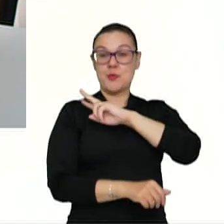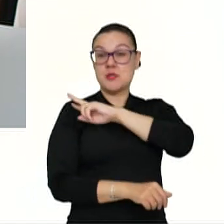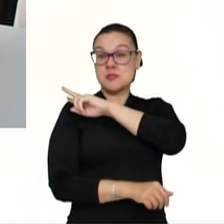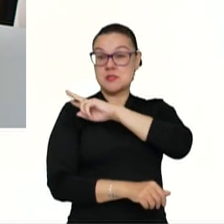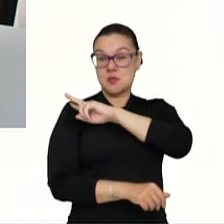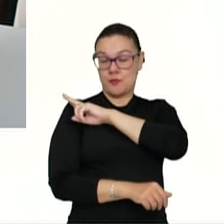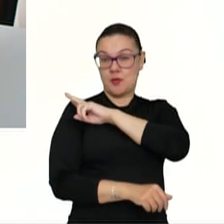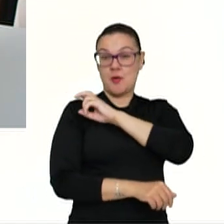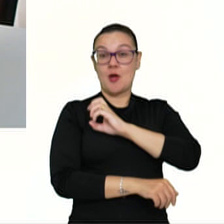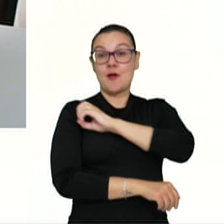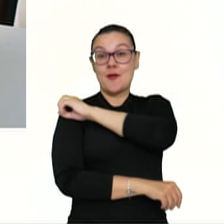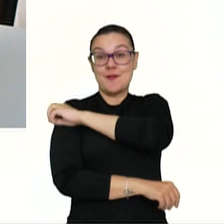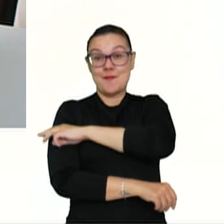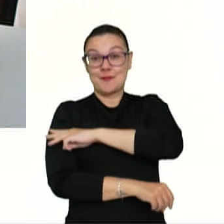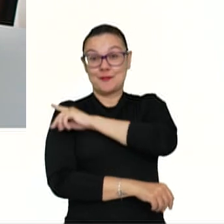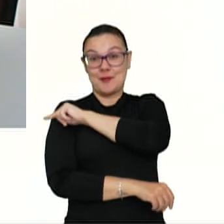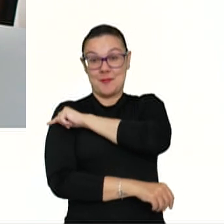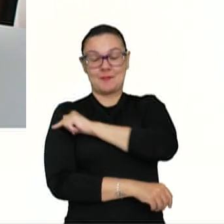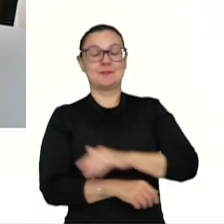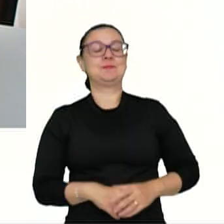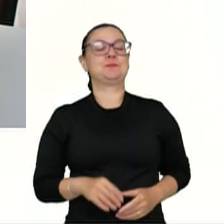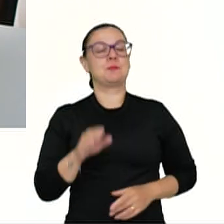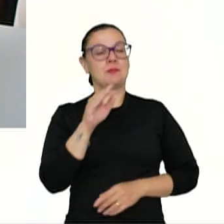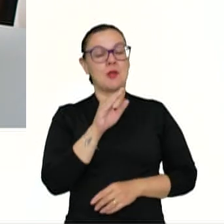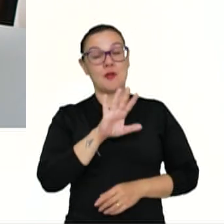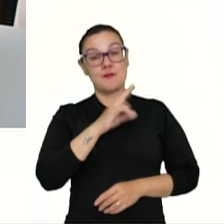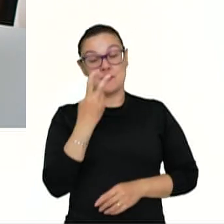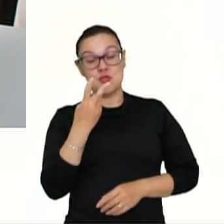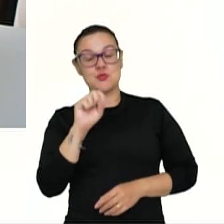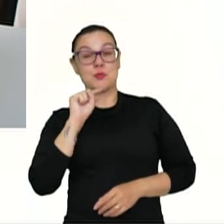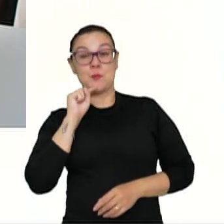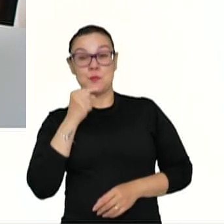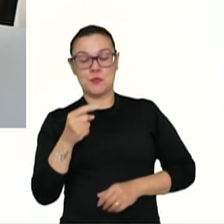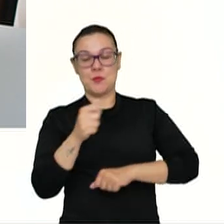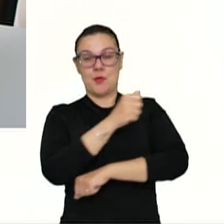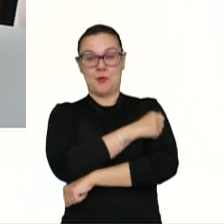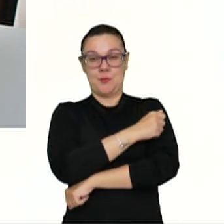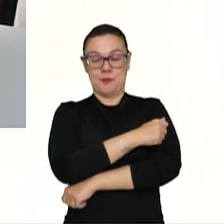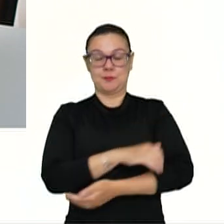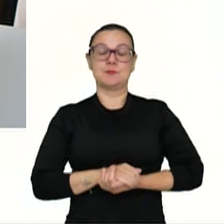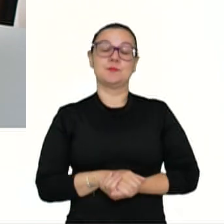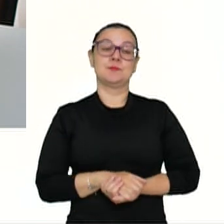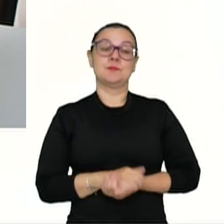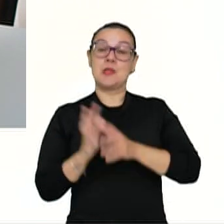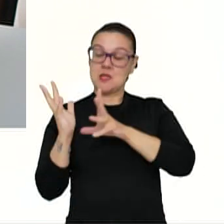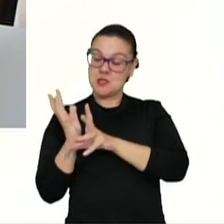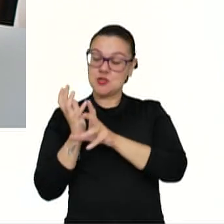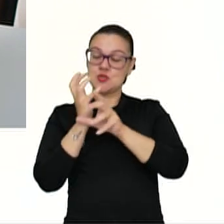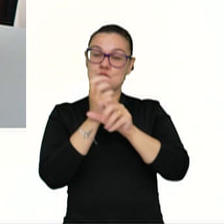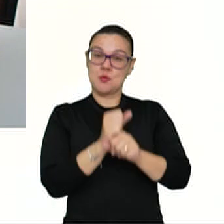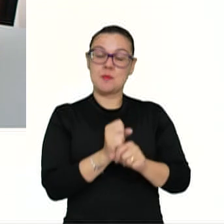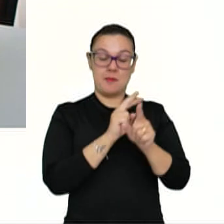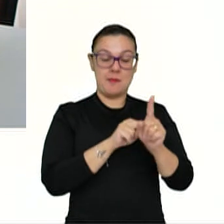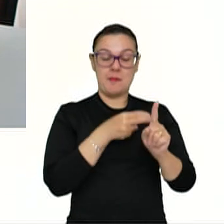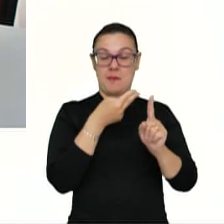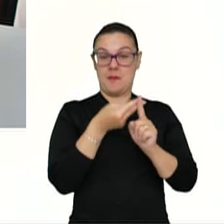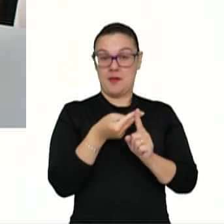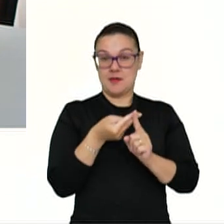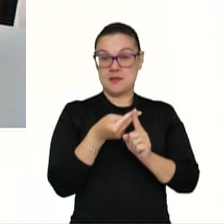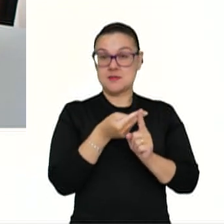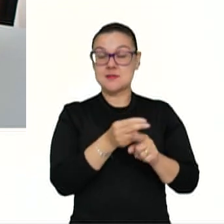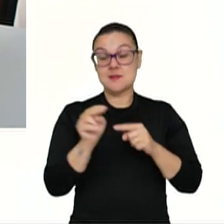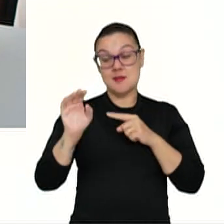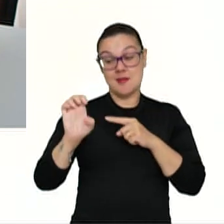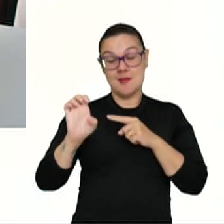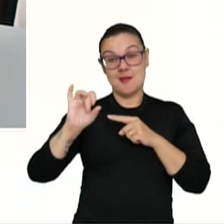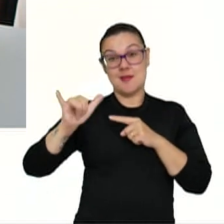ensino fundamental 2, nós temos em torno de 28 mil alunos. E aí nós temos também os alunos que fazem